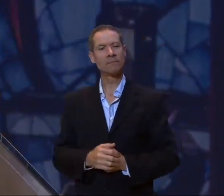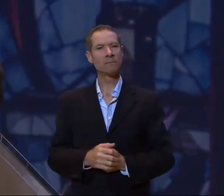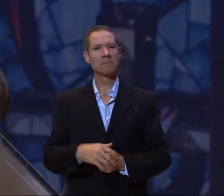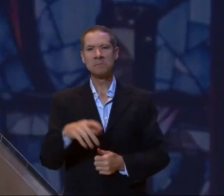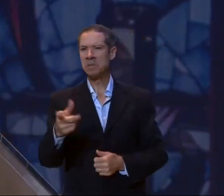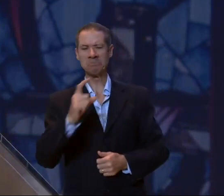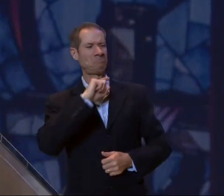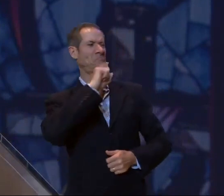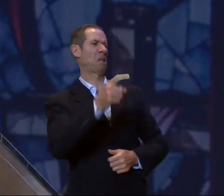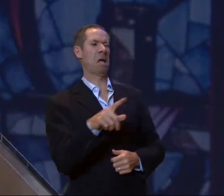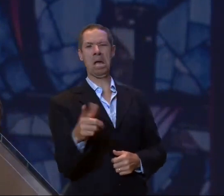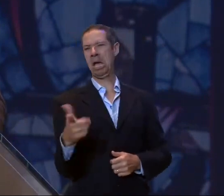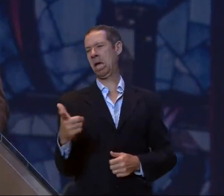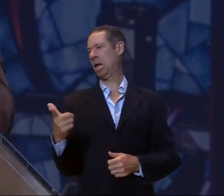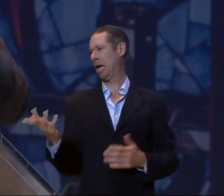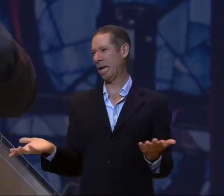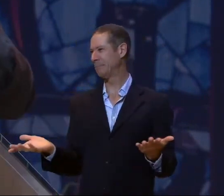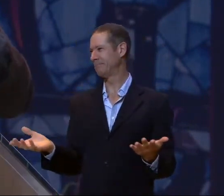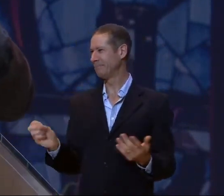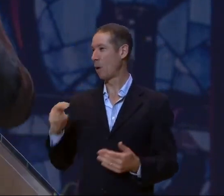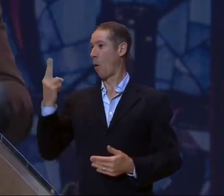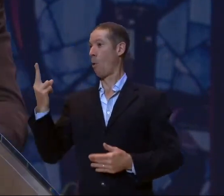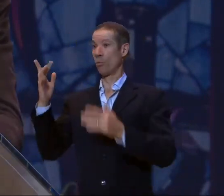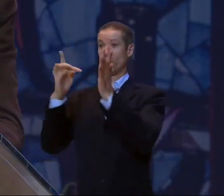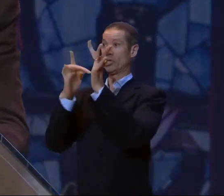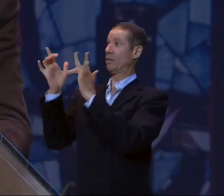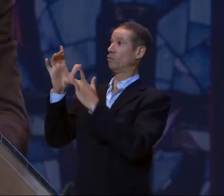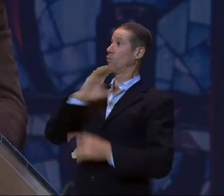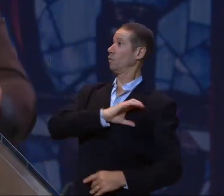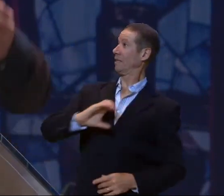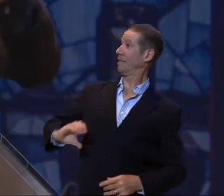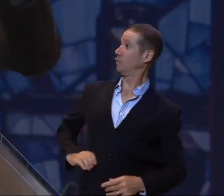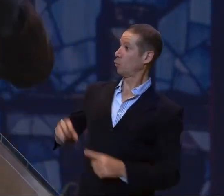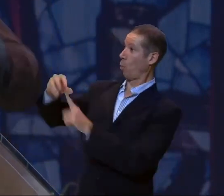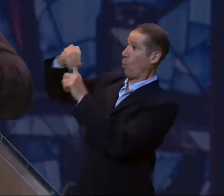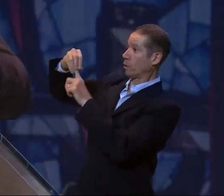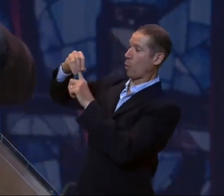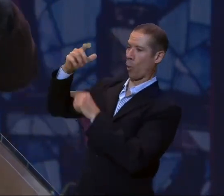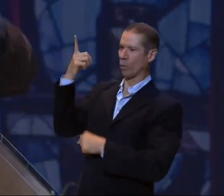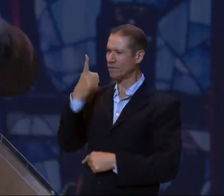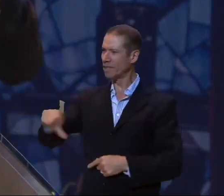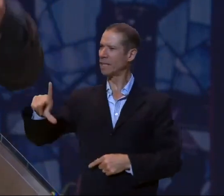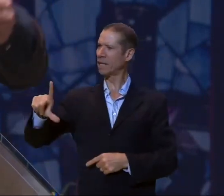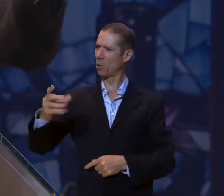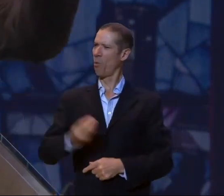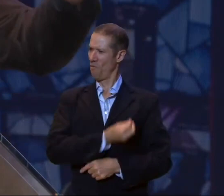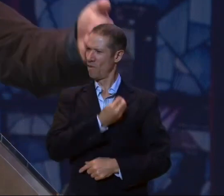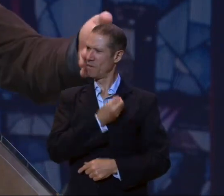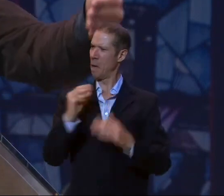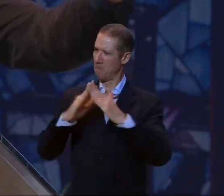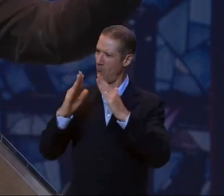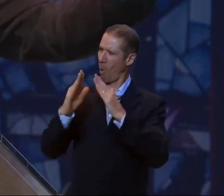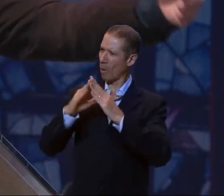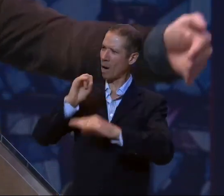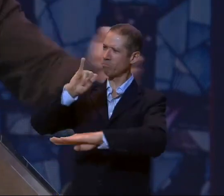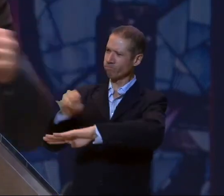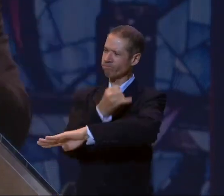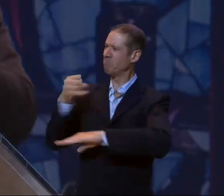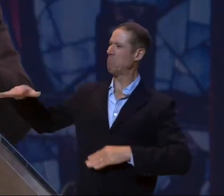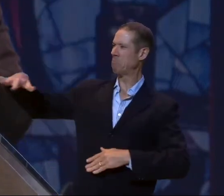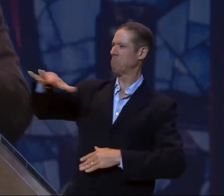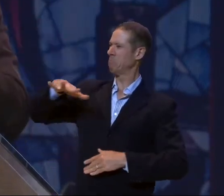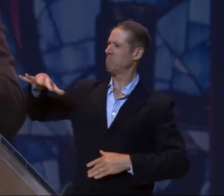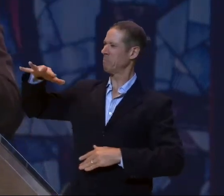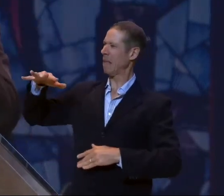Não tem ninguém, a não ser Jesus Cristo, que conseguiu viver completamente a lei do Senhor.